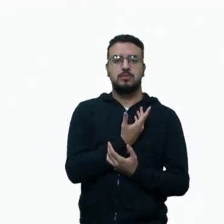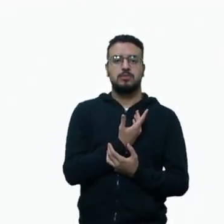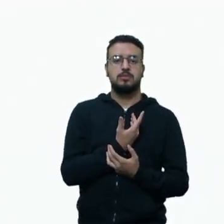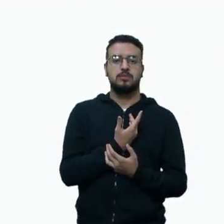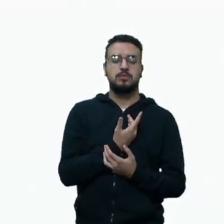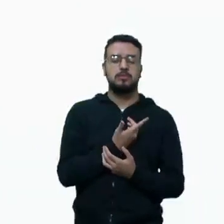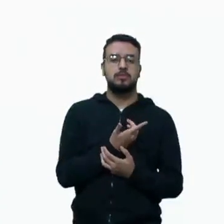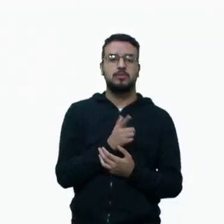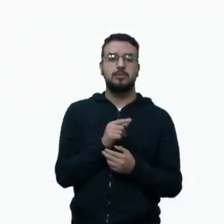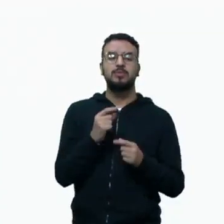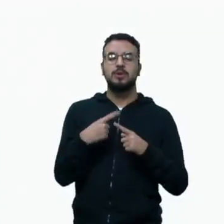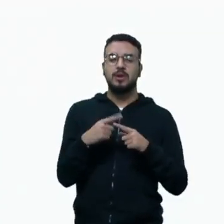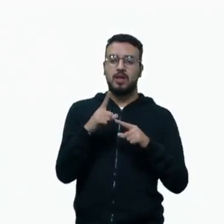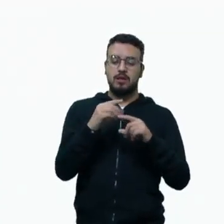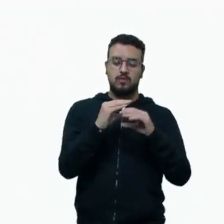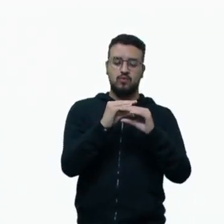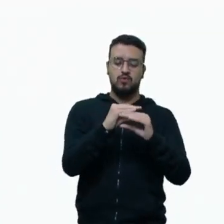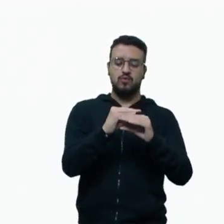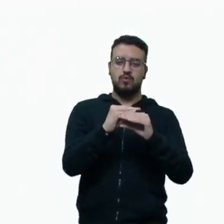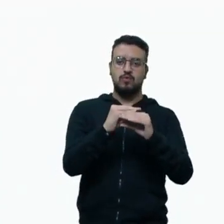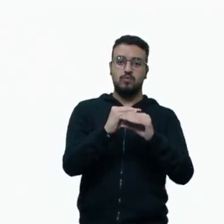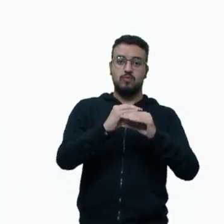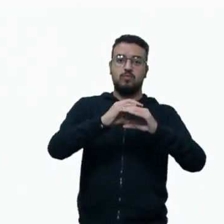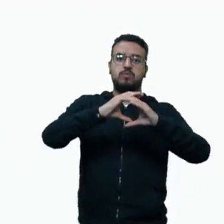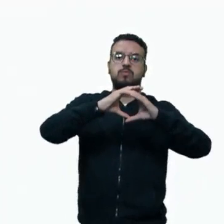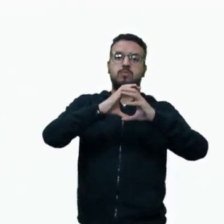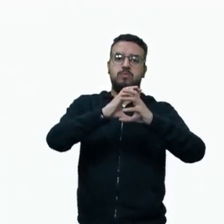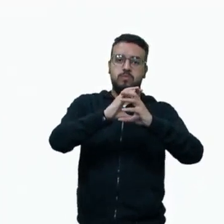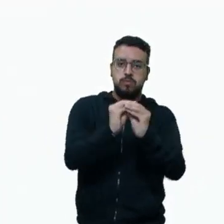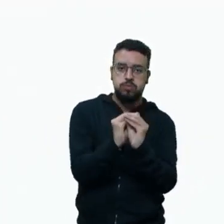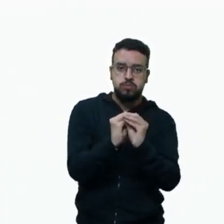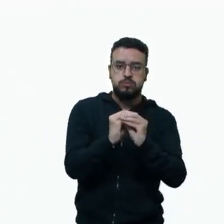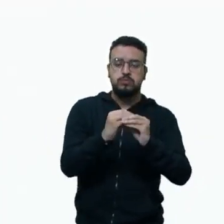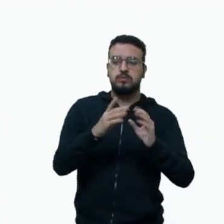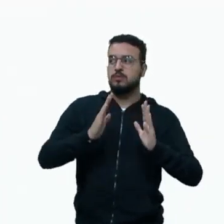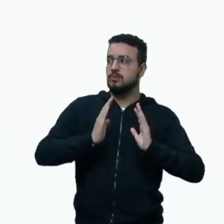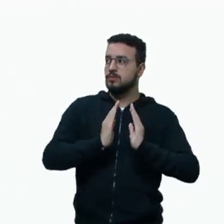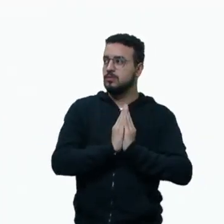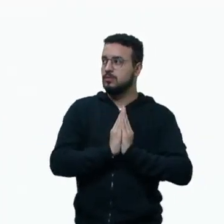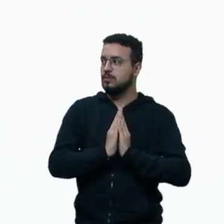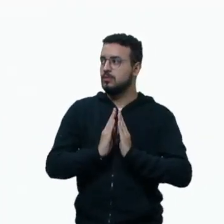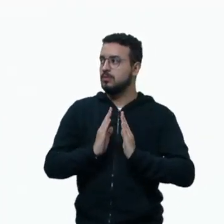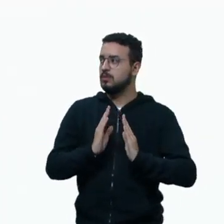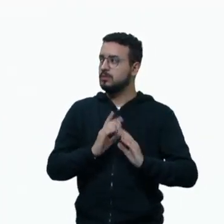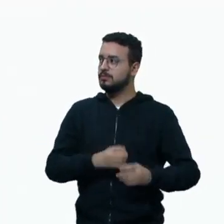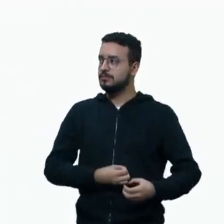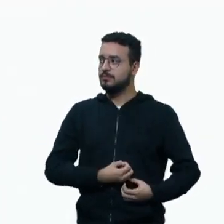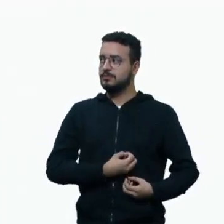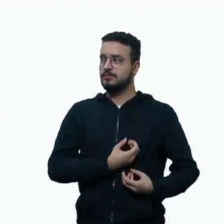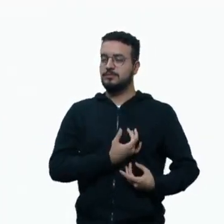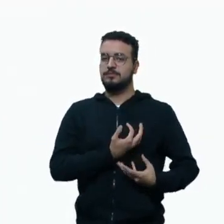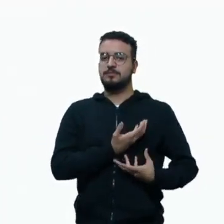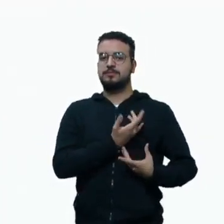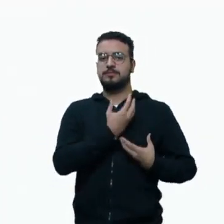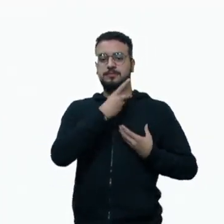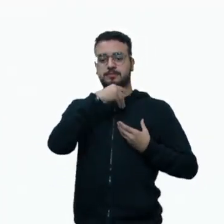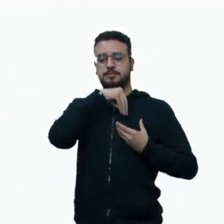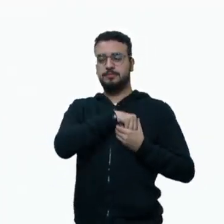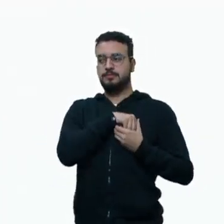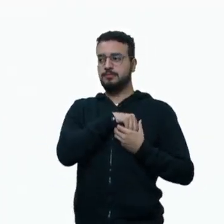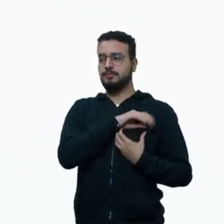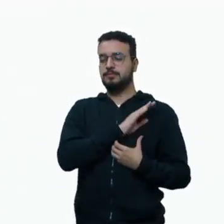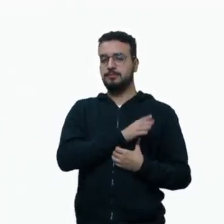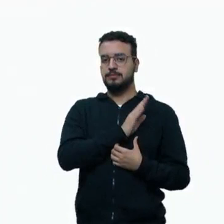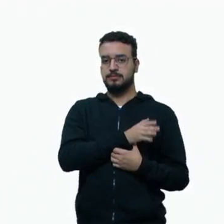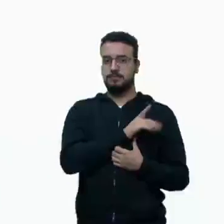né, com sangue e vai aumentar o fluxo sanguíneo para o retorno ao coração. Eu tenho diversas veias